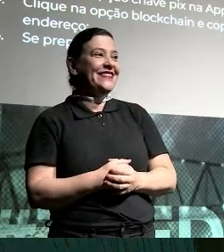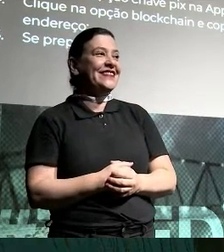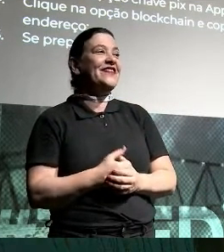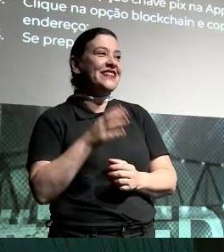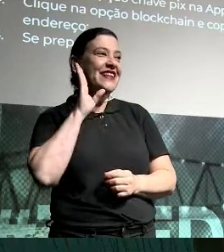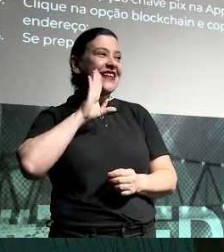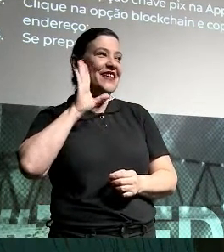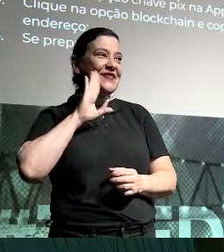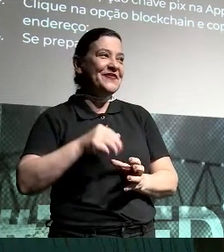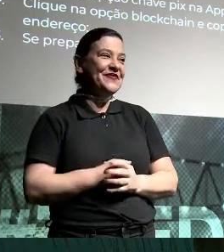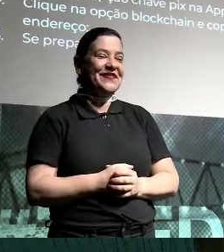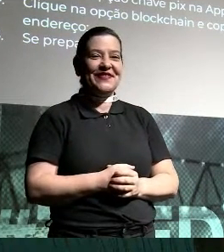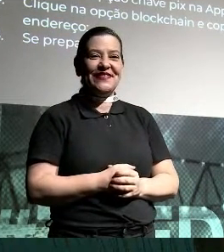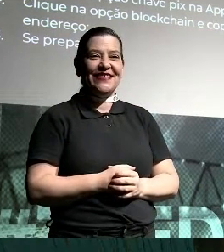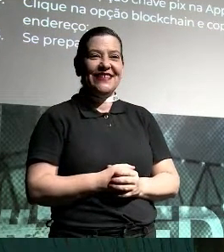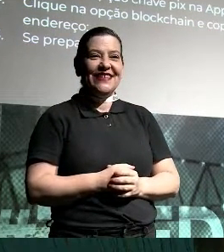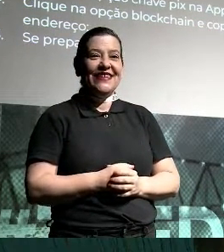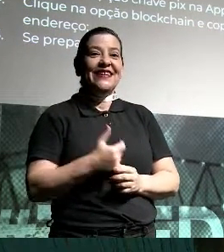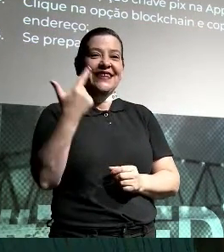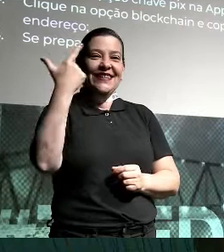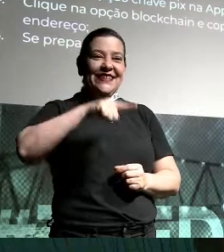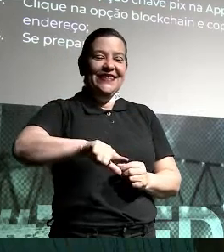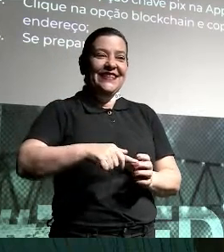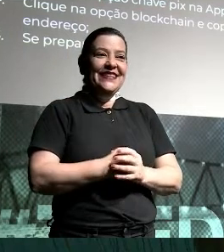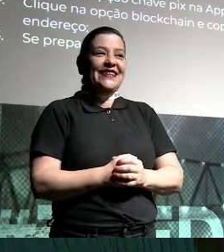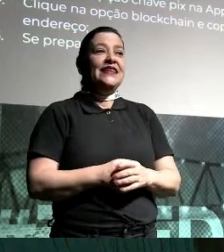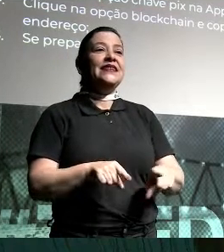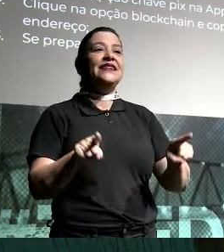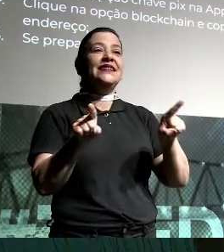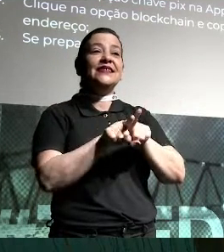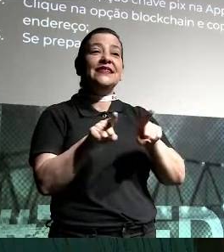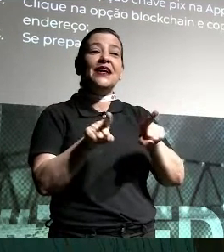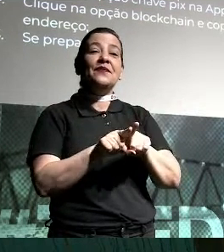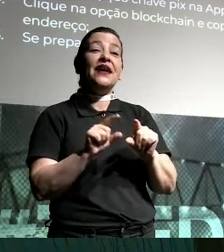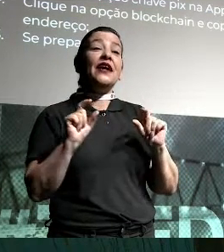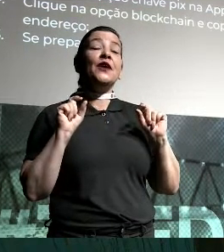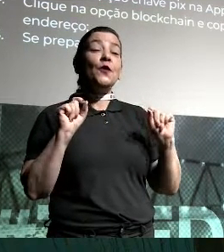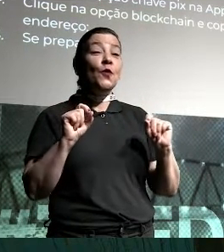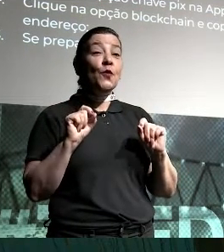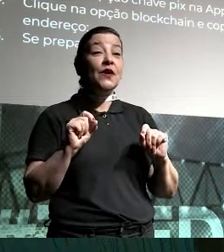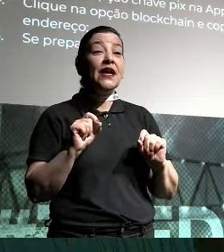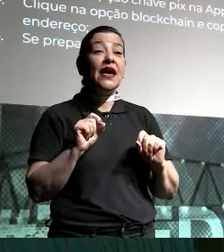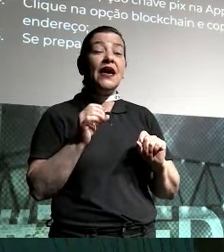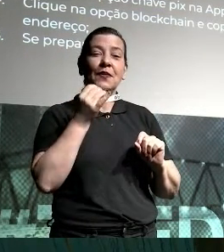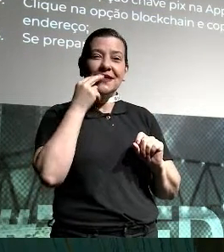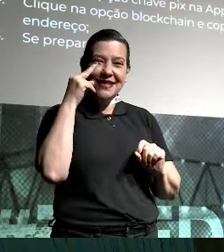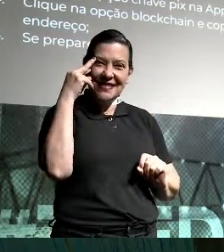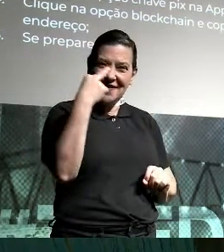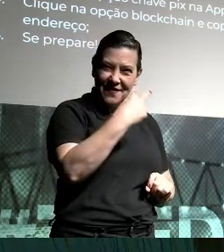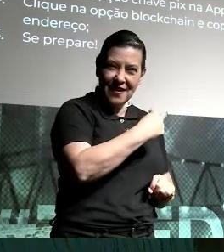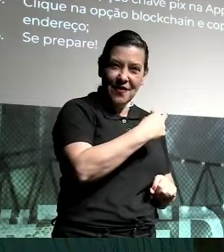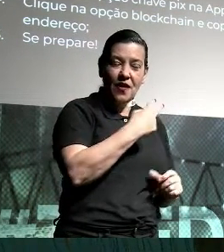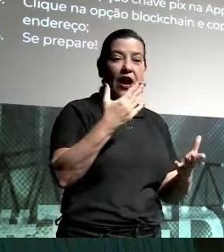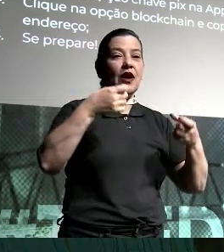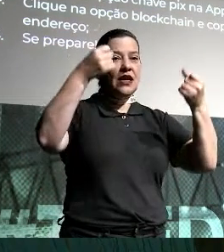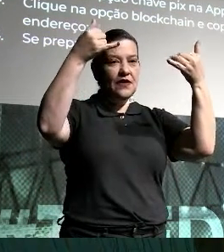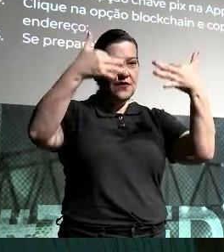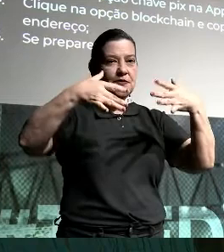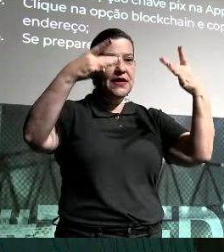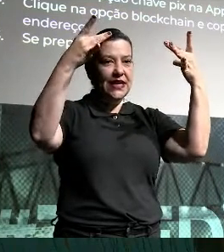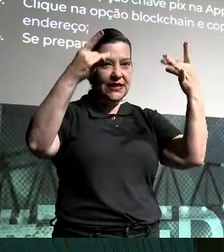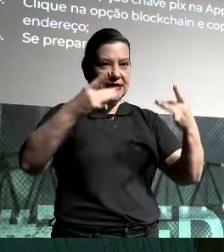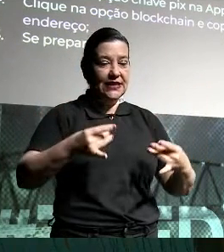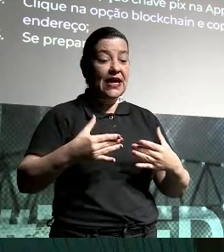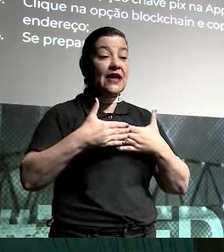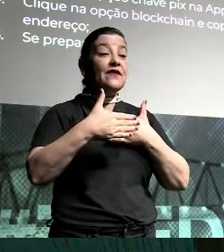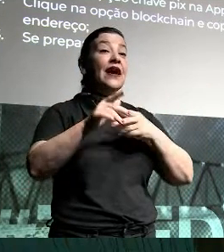ser bem legal. E, além disso, isso daí vai fazer a gente colocar à prova tudo que a gente viu. Tá? Eu vou explicar um pouco mais para frente o que vocês vão